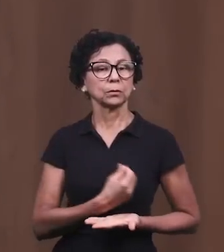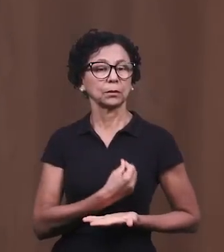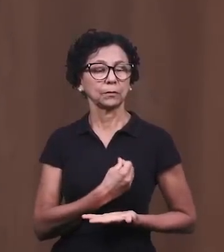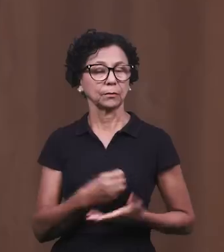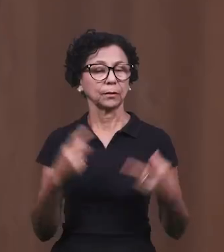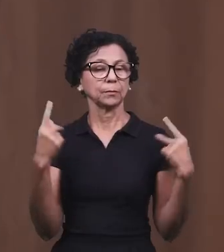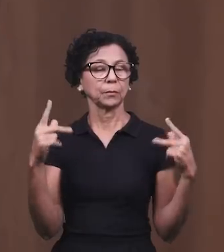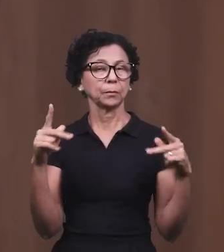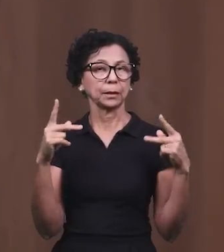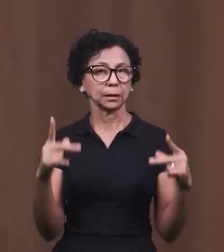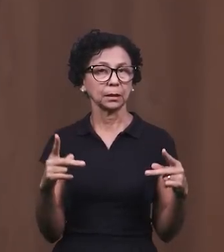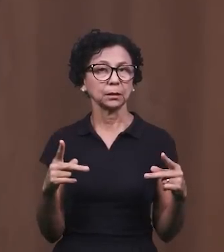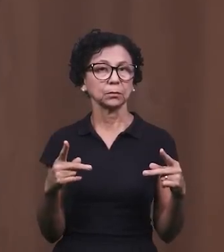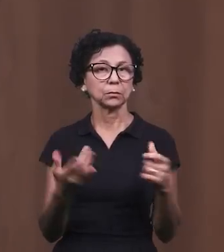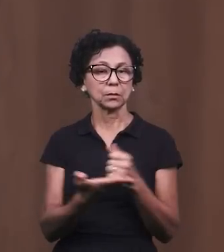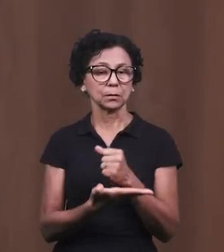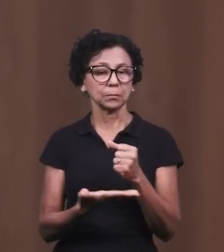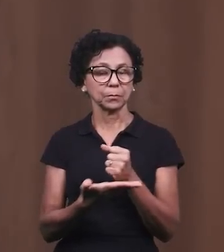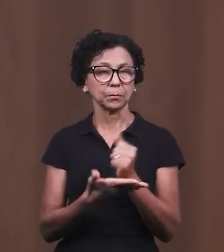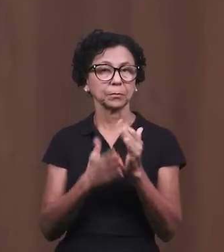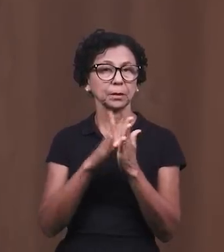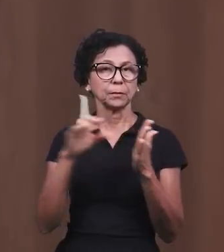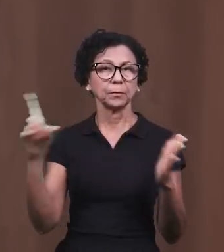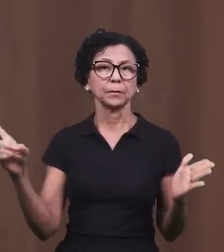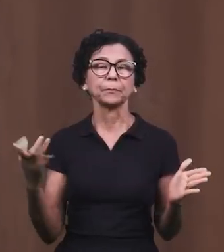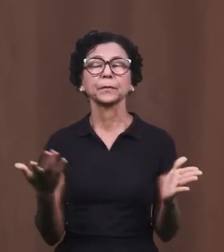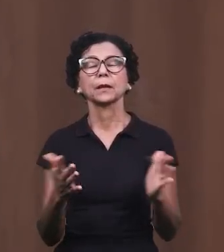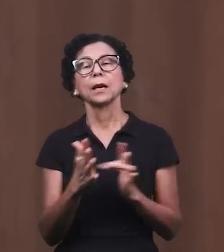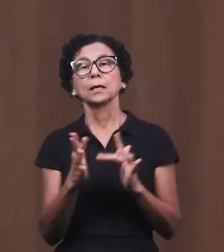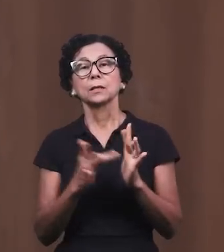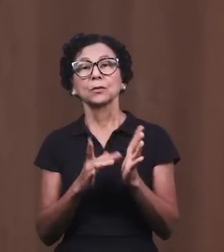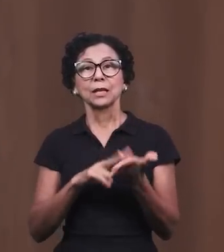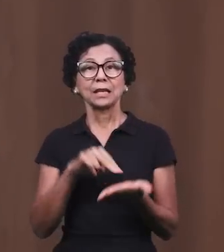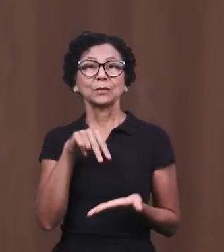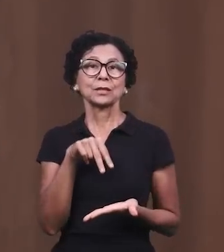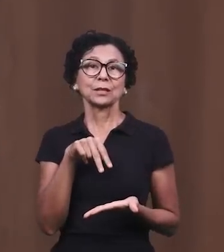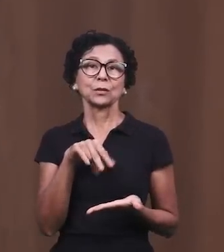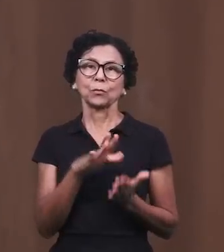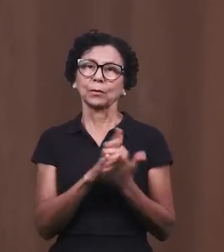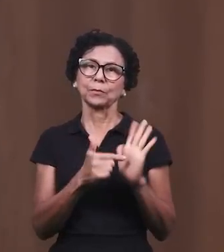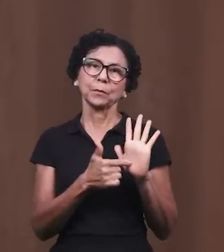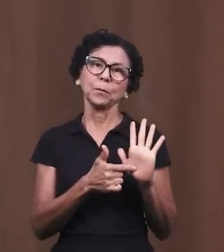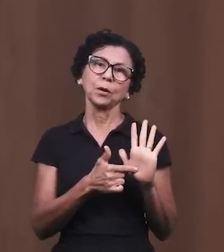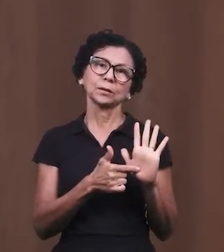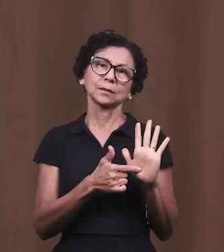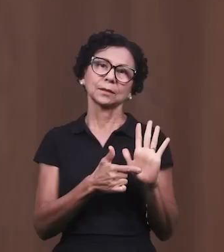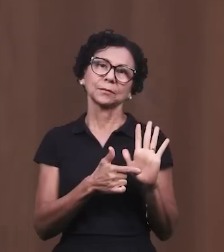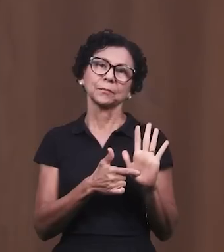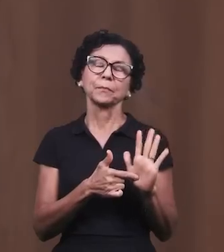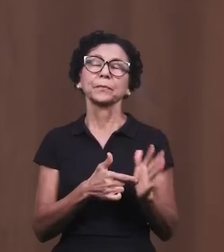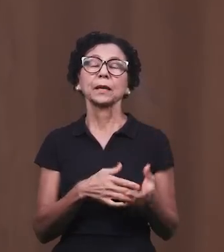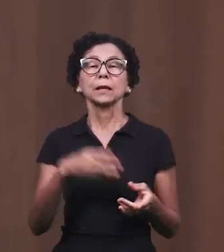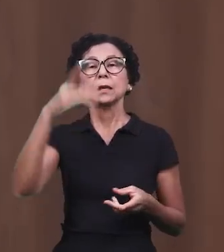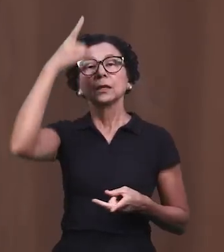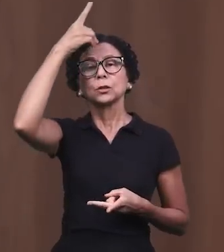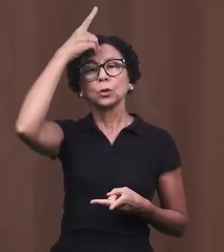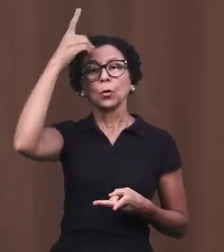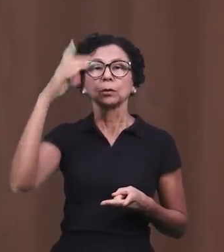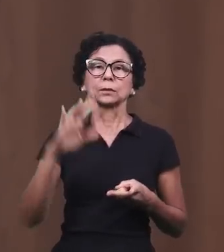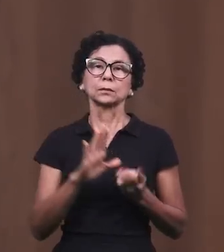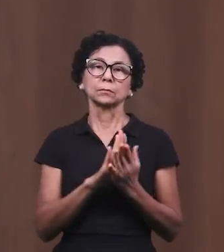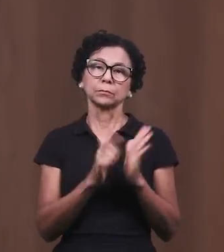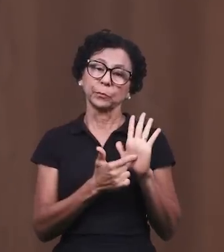nós temos a base bíblica. Quando nós dissemos Jesus ressuscitou, nós temos base bíblica para dizer isso. Dons espirituais, nós